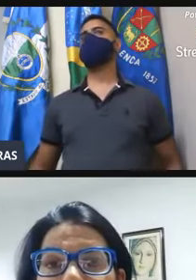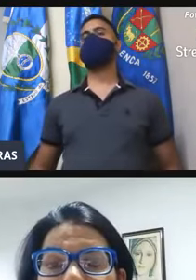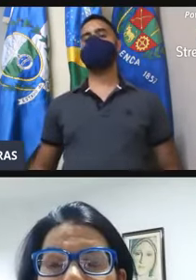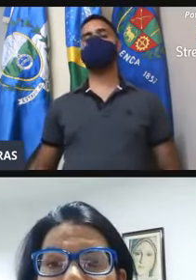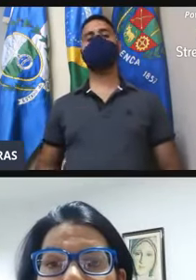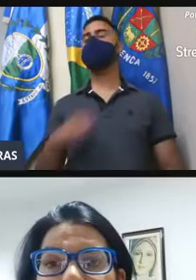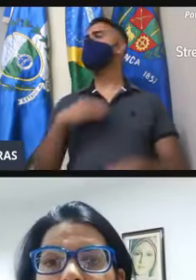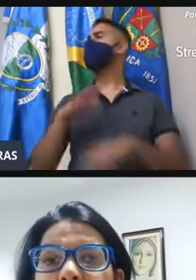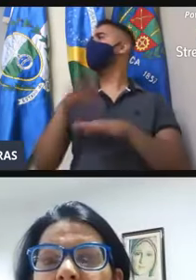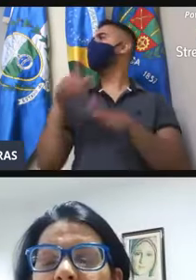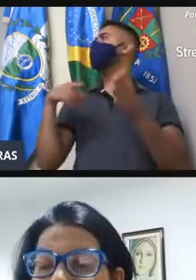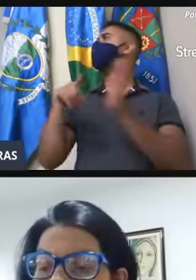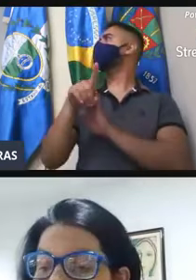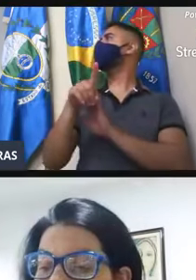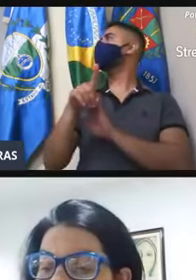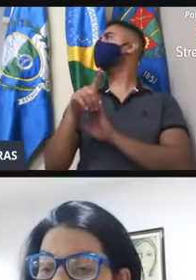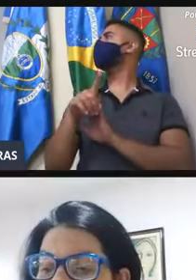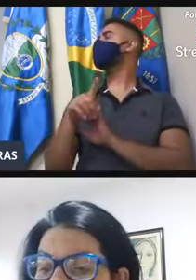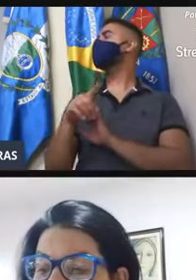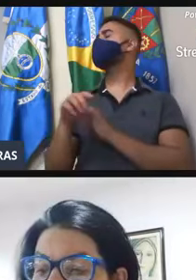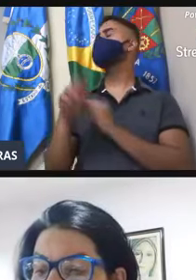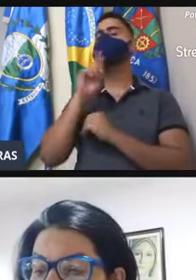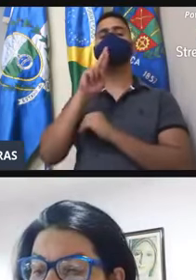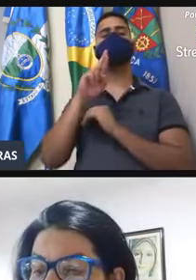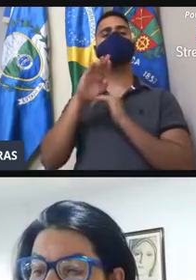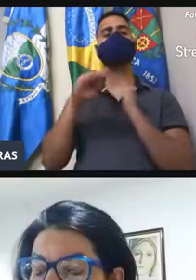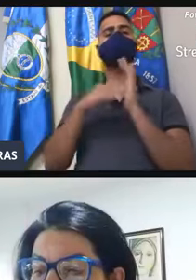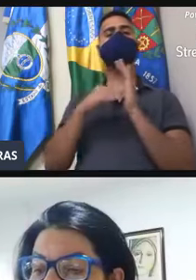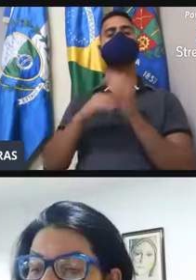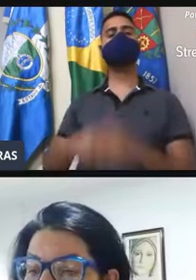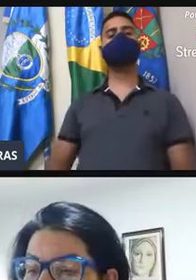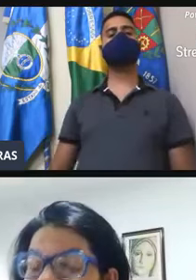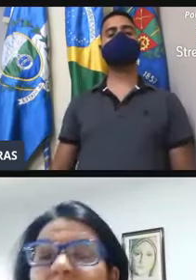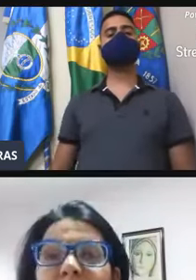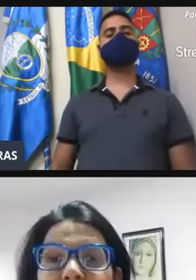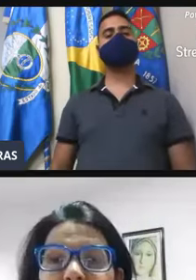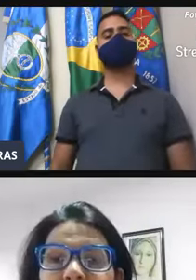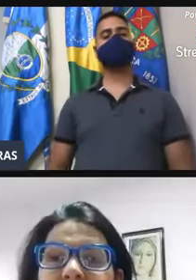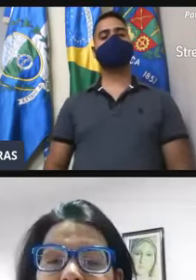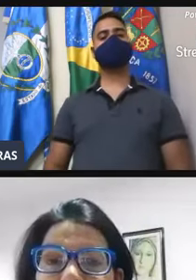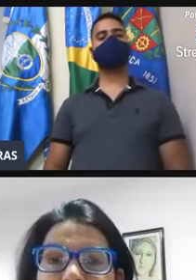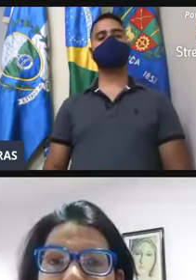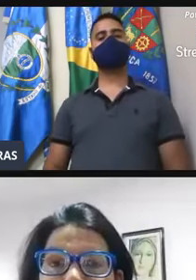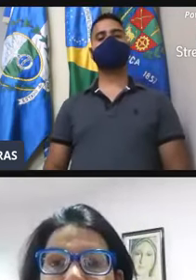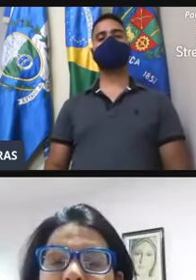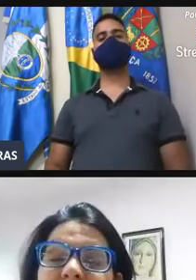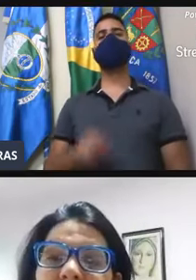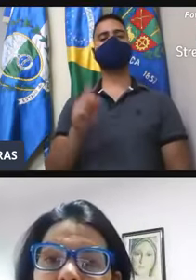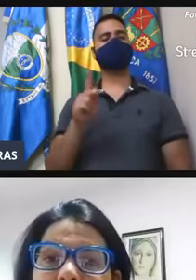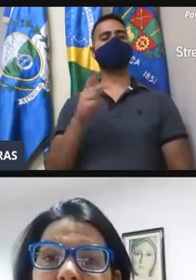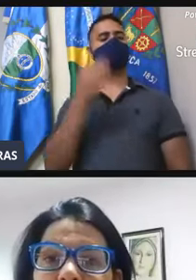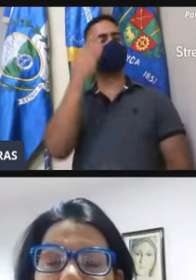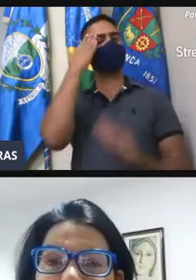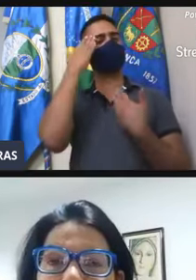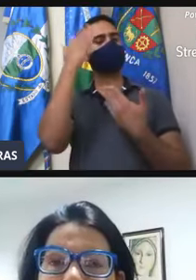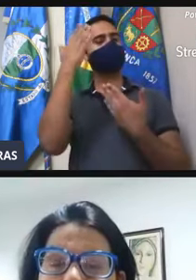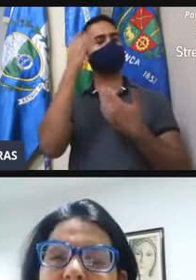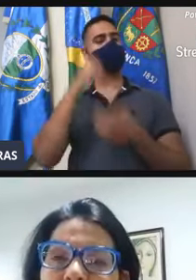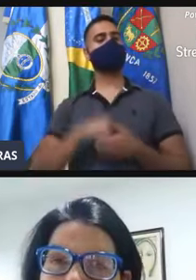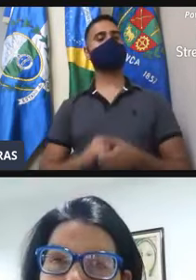Mais alguma pergunta? Não responde tudo? Vereadora. Não, está tudo certo. Obrigada,